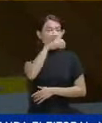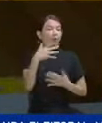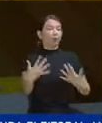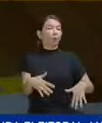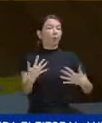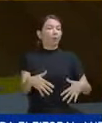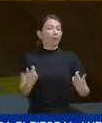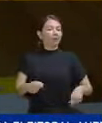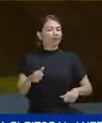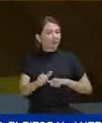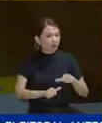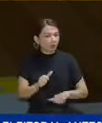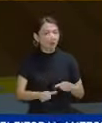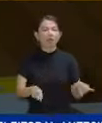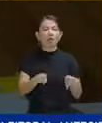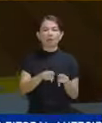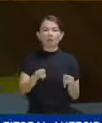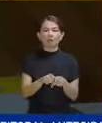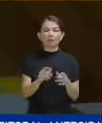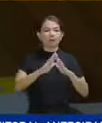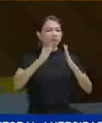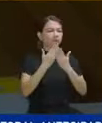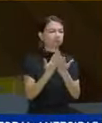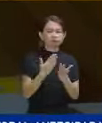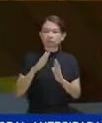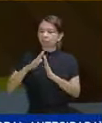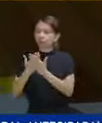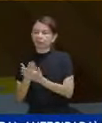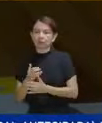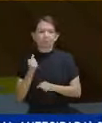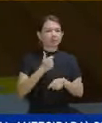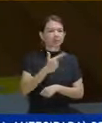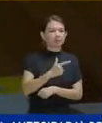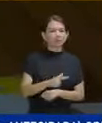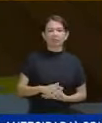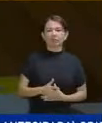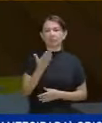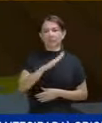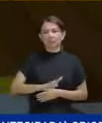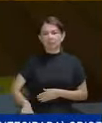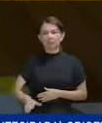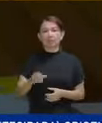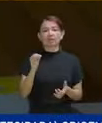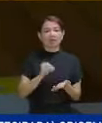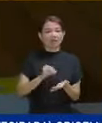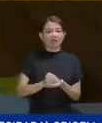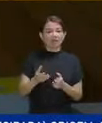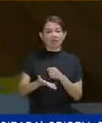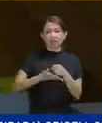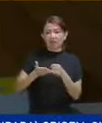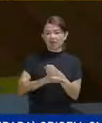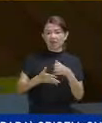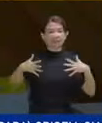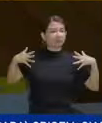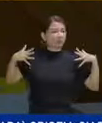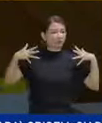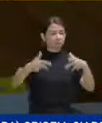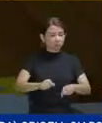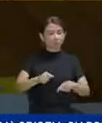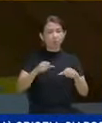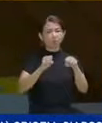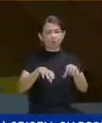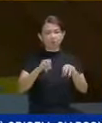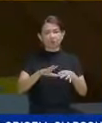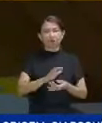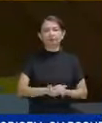no Oiapoque. Não temos nenhuma escola construída, faltando creche, faltando escola, faltando educação, que é a base. É a base para tudo, é a